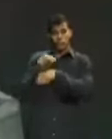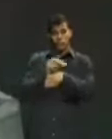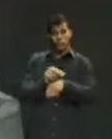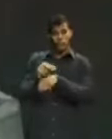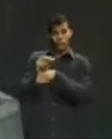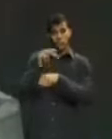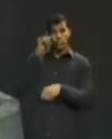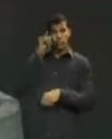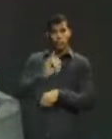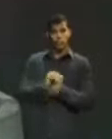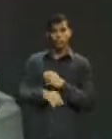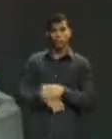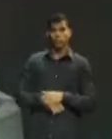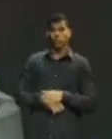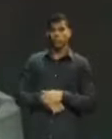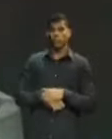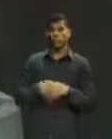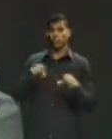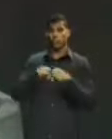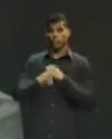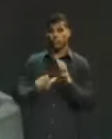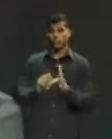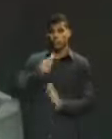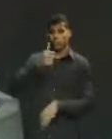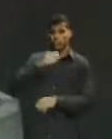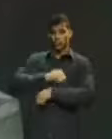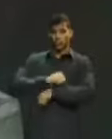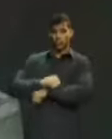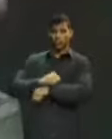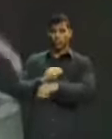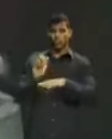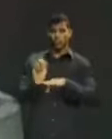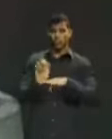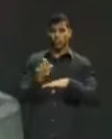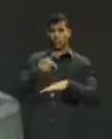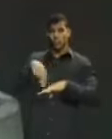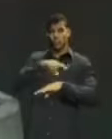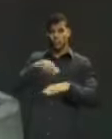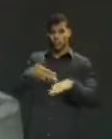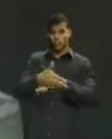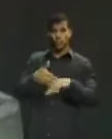primeira plataforma desse tipo em casas estaduais. Você pode acessar